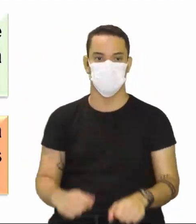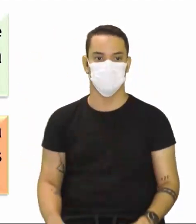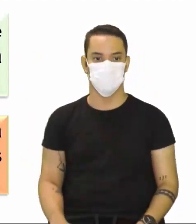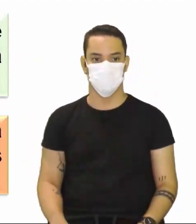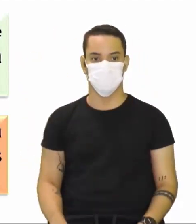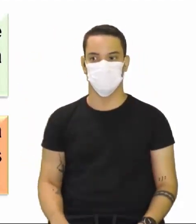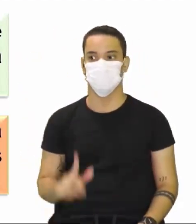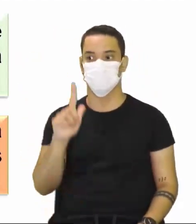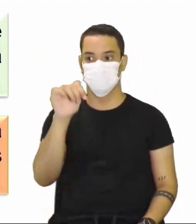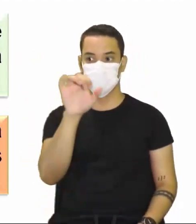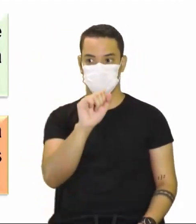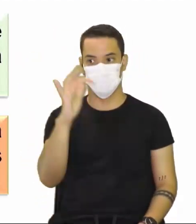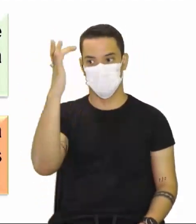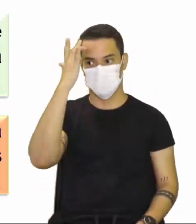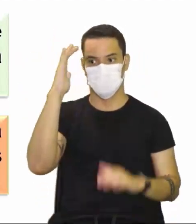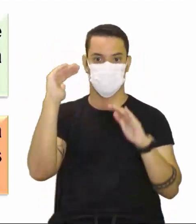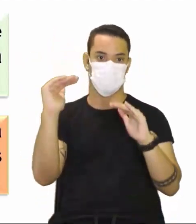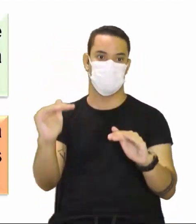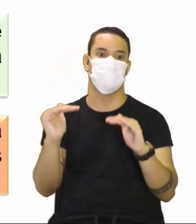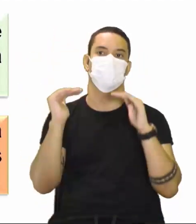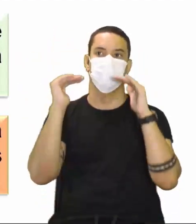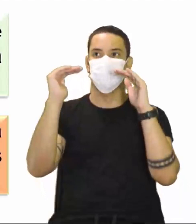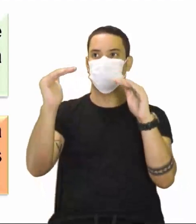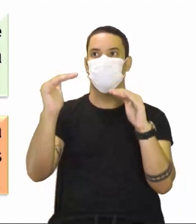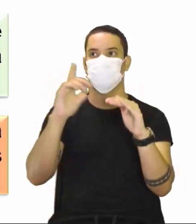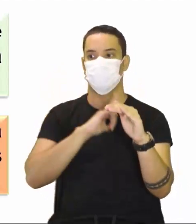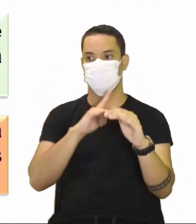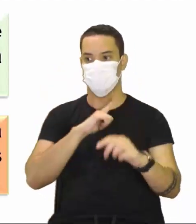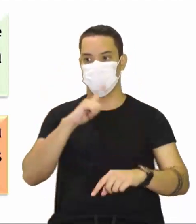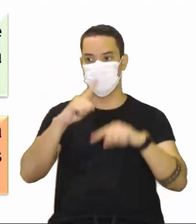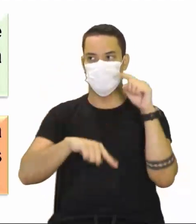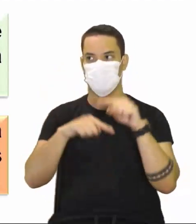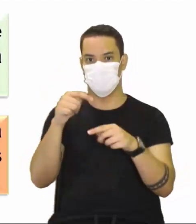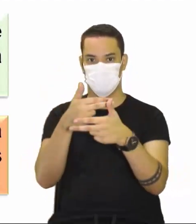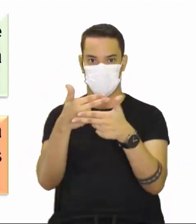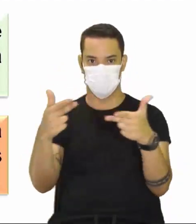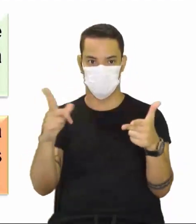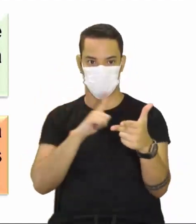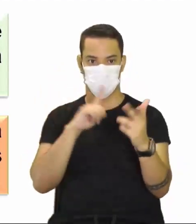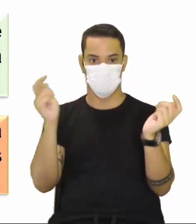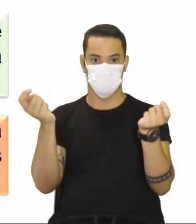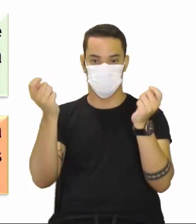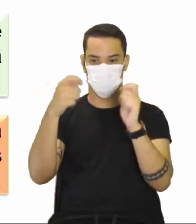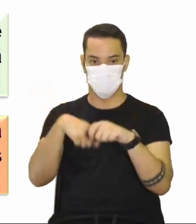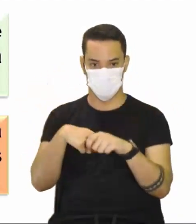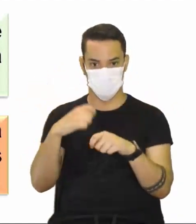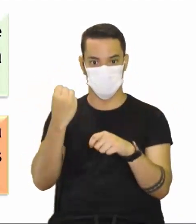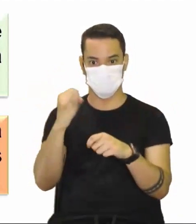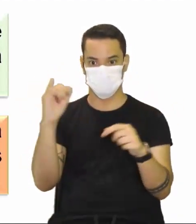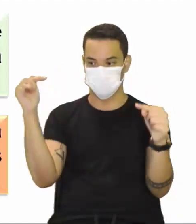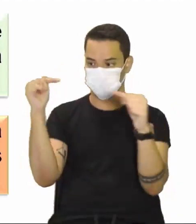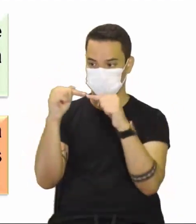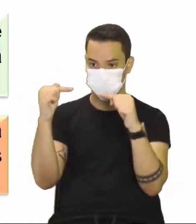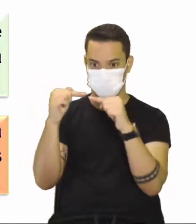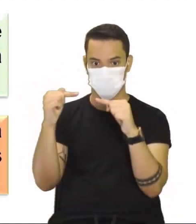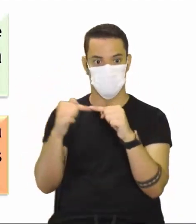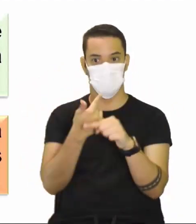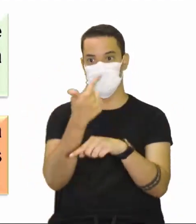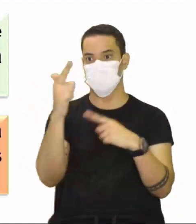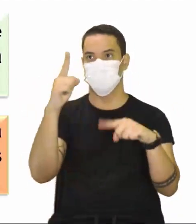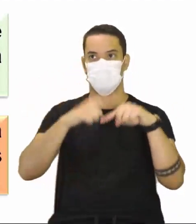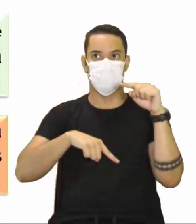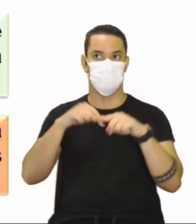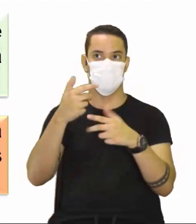químicos. Os gases nobres são elementos químicos que apresentam uma tendência mínima de se combinar com outros